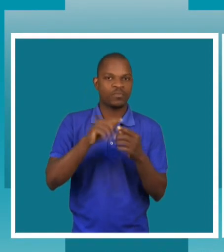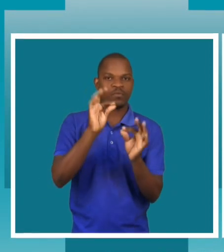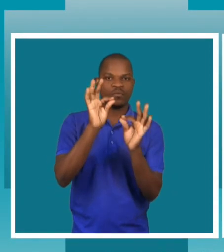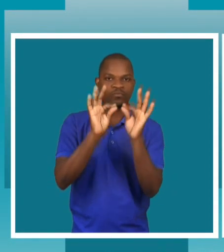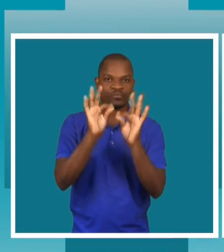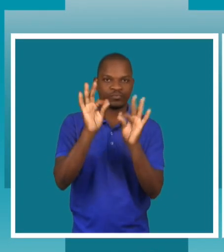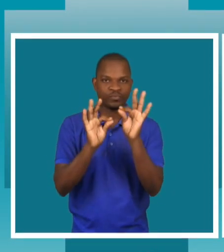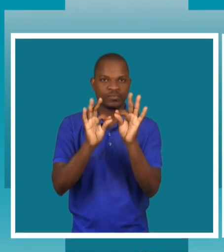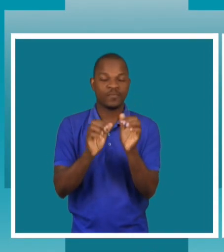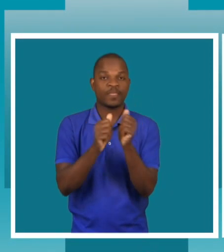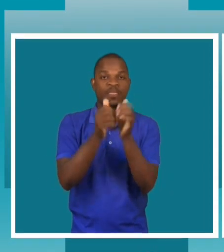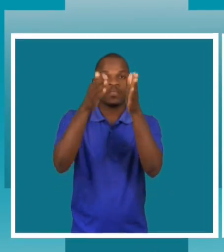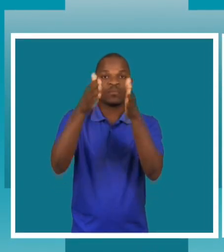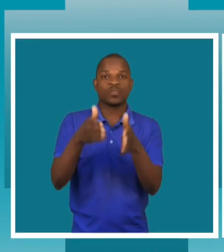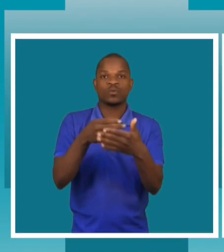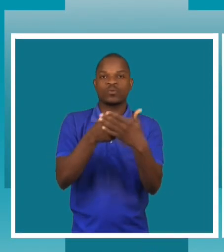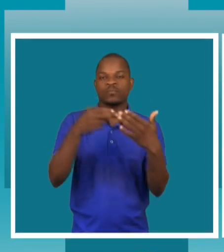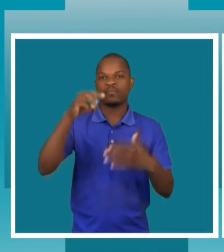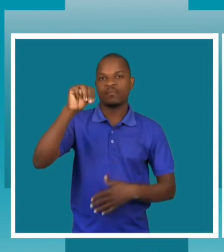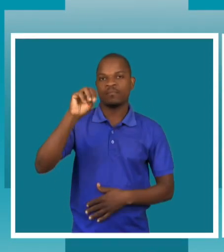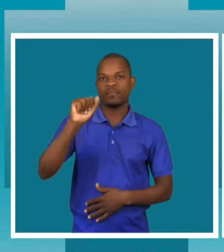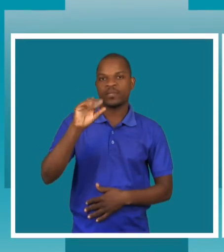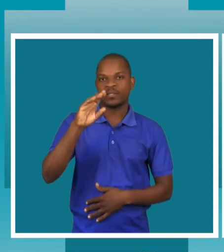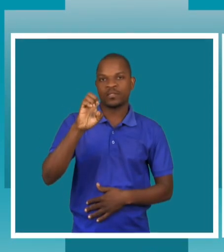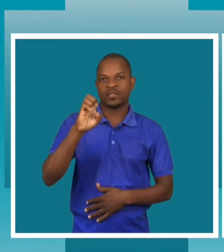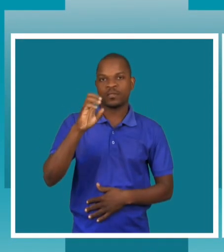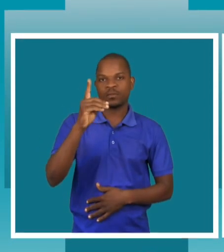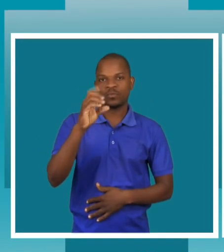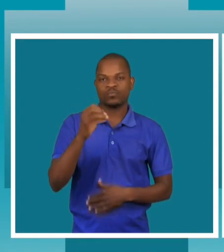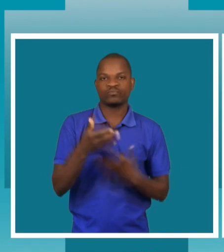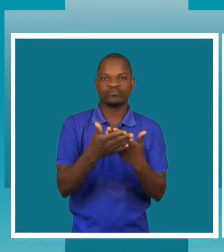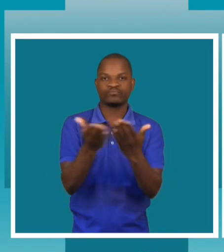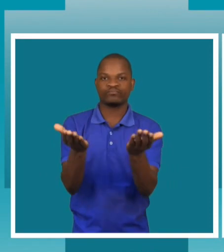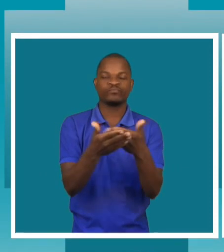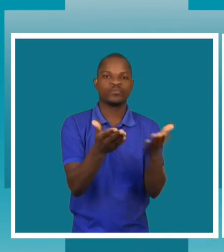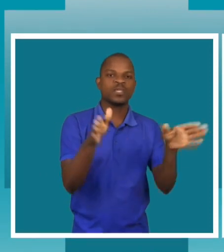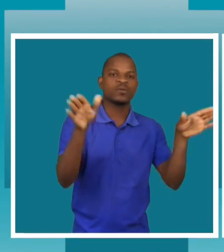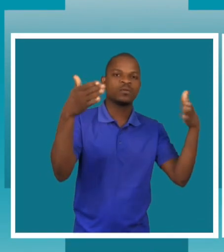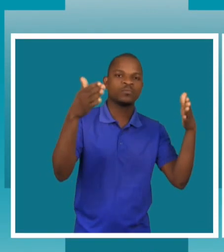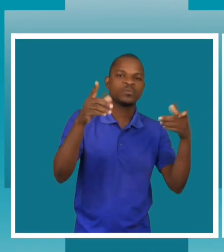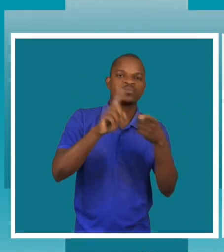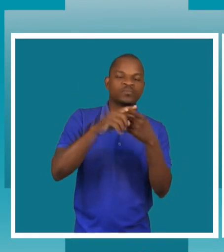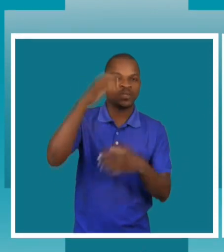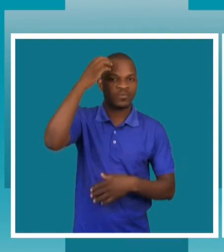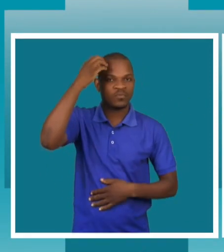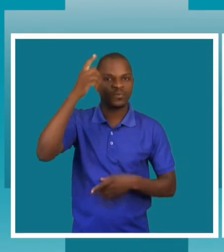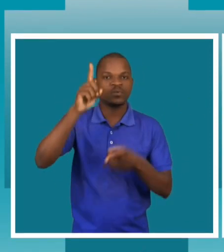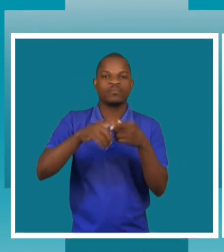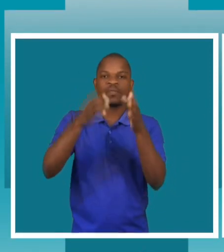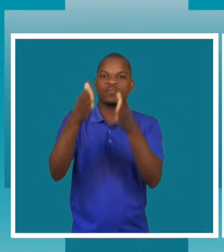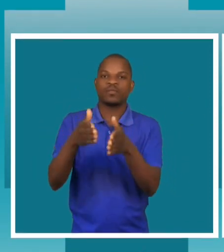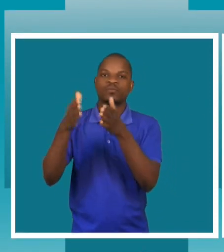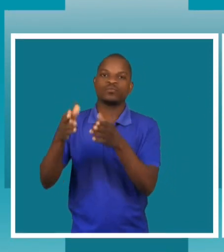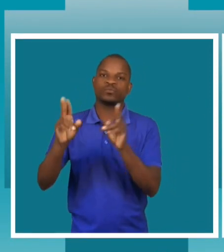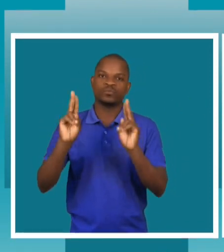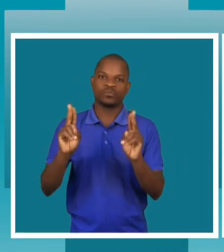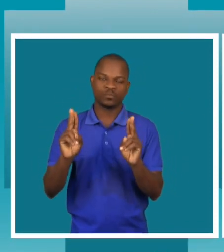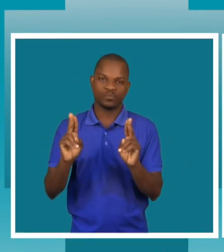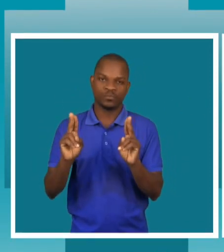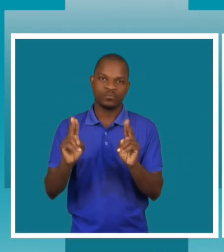construção. Macedo está a apresentar a máquina às empresas, governos e às pessoas interessadas.